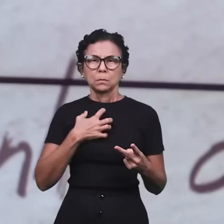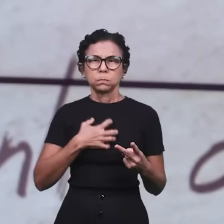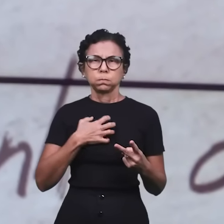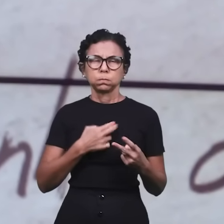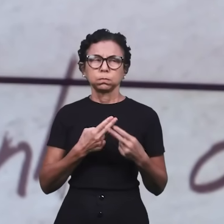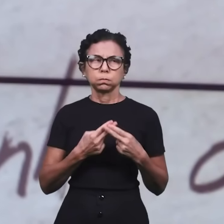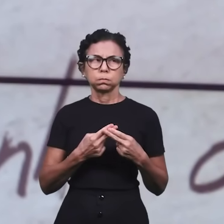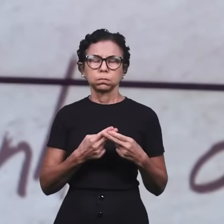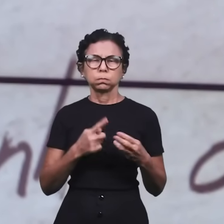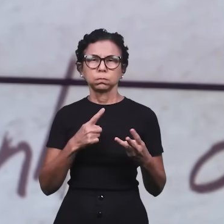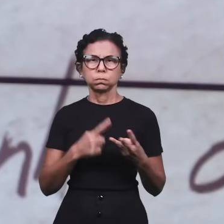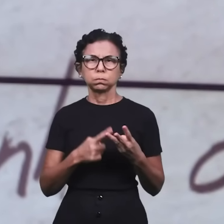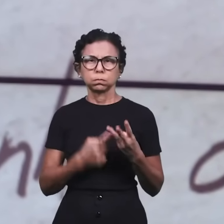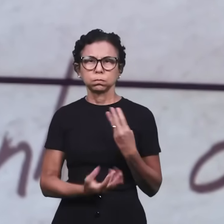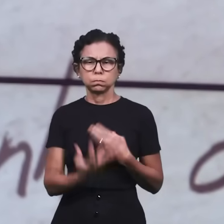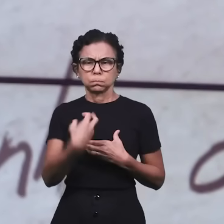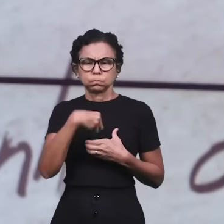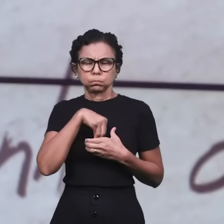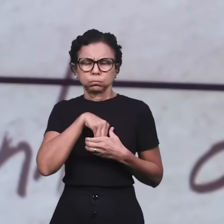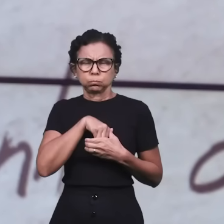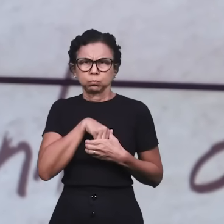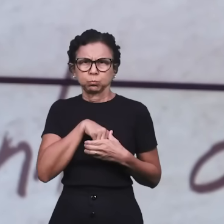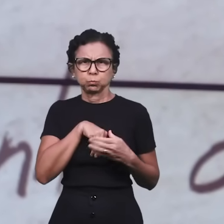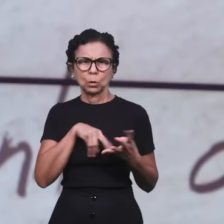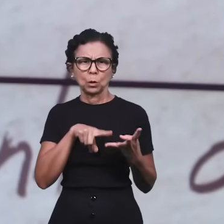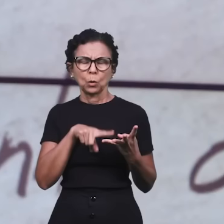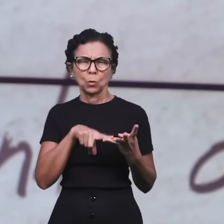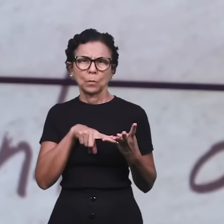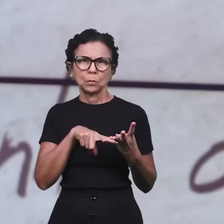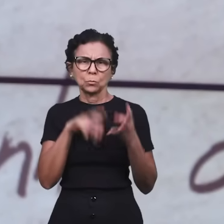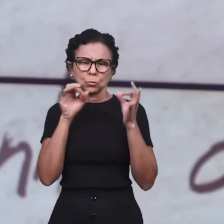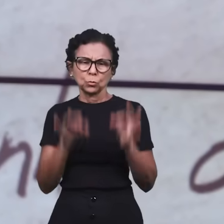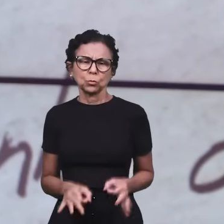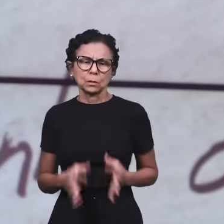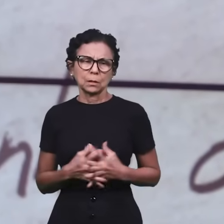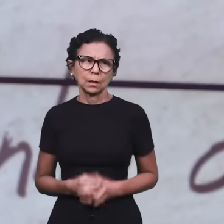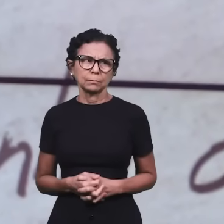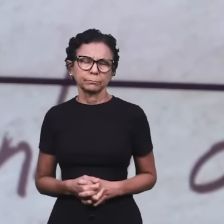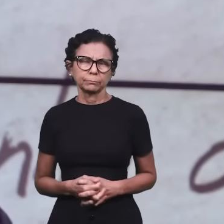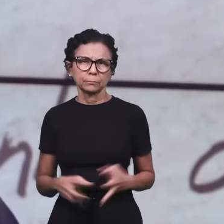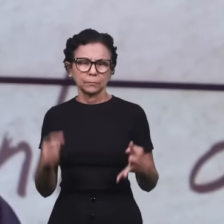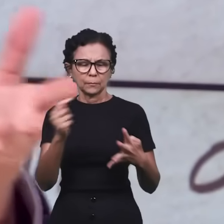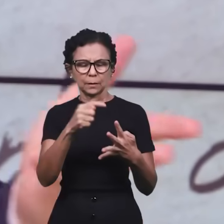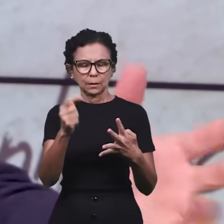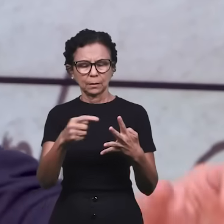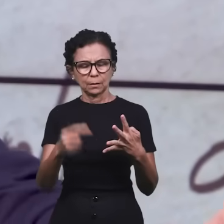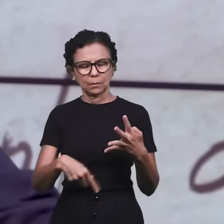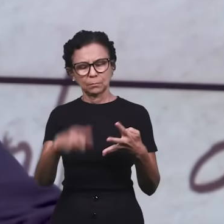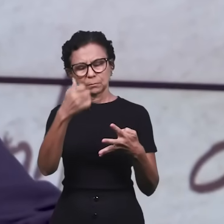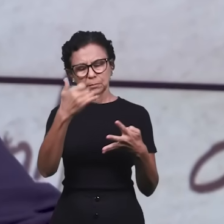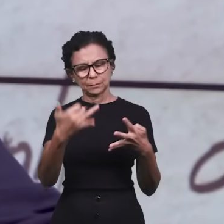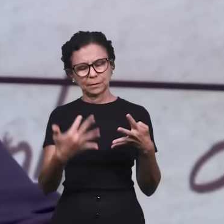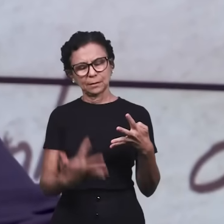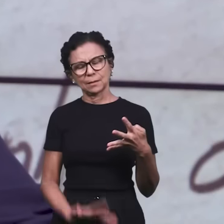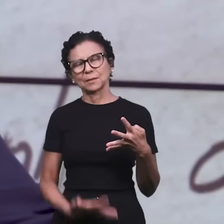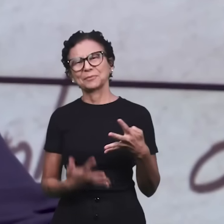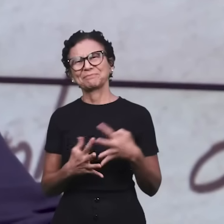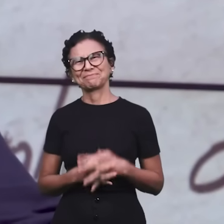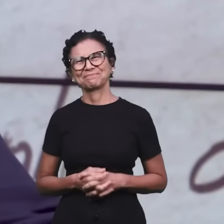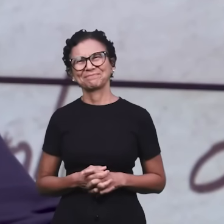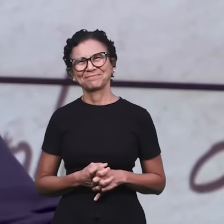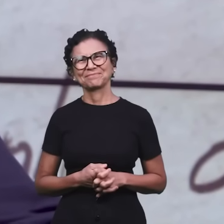passiva, uma ira crônica e uma ira justificada. E aí cada uma tem uma explicação